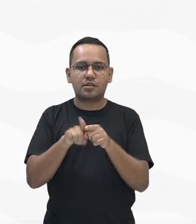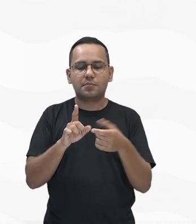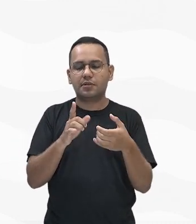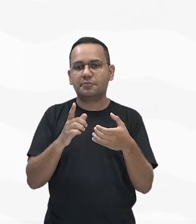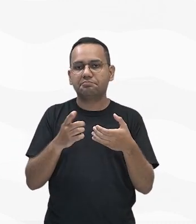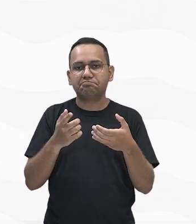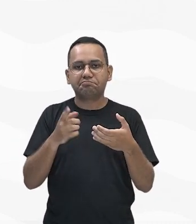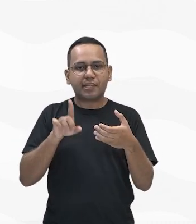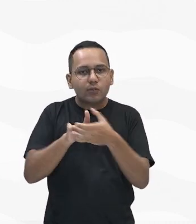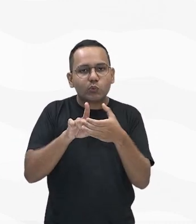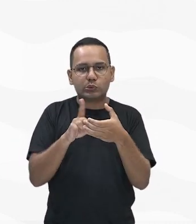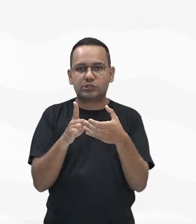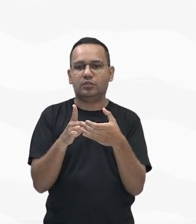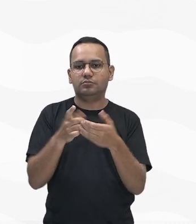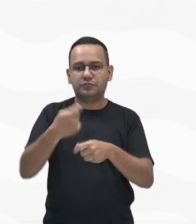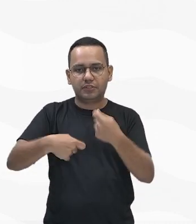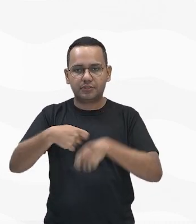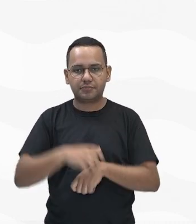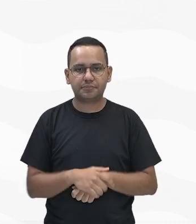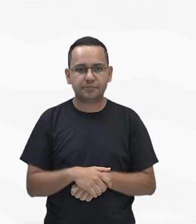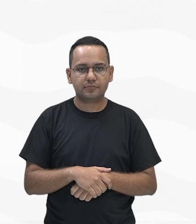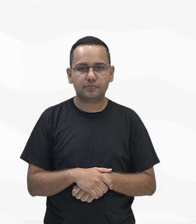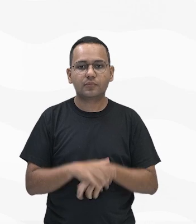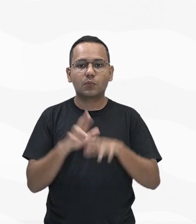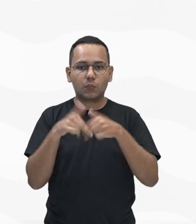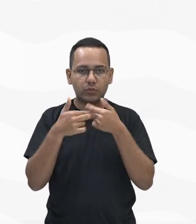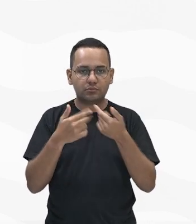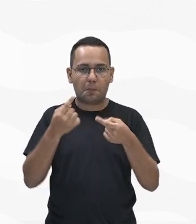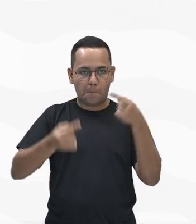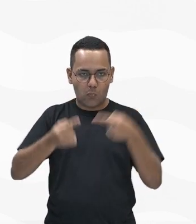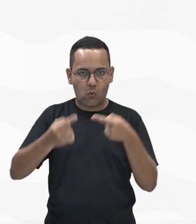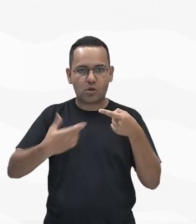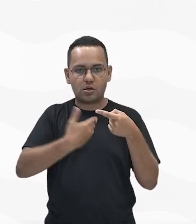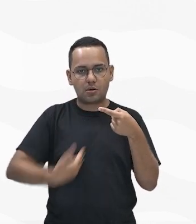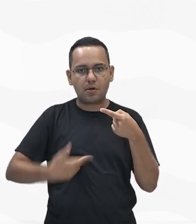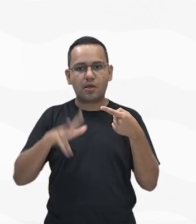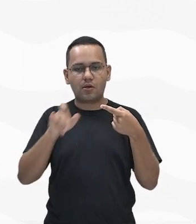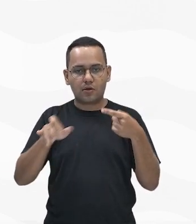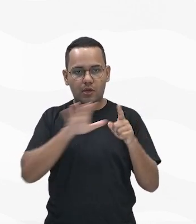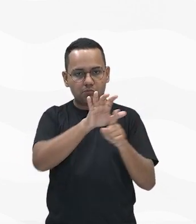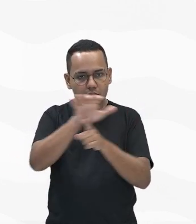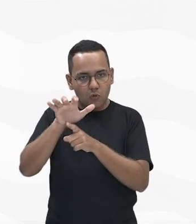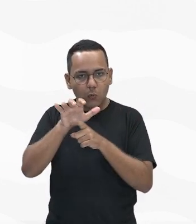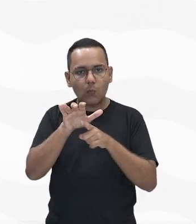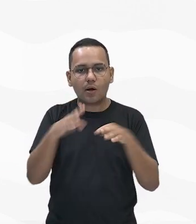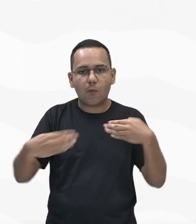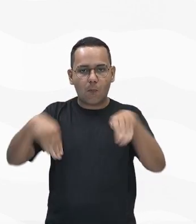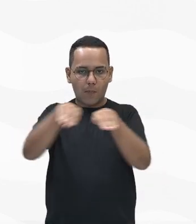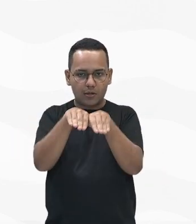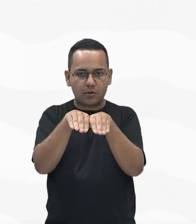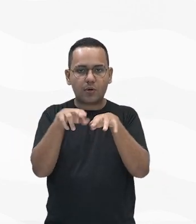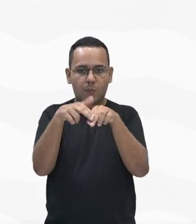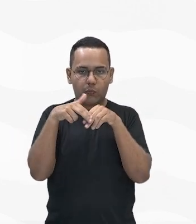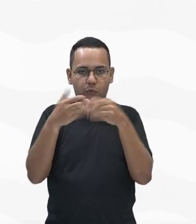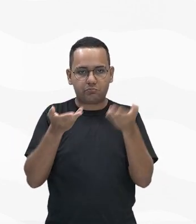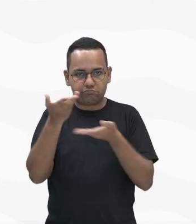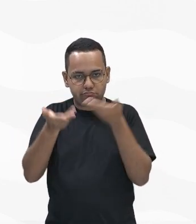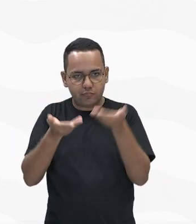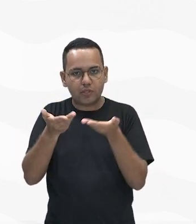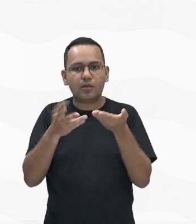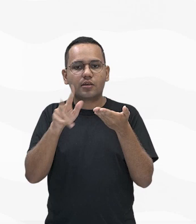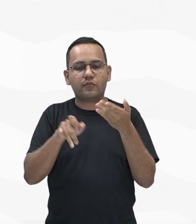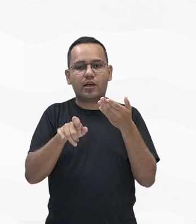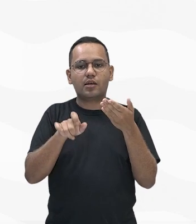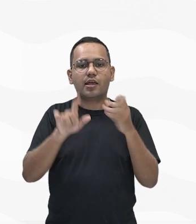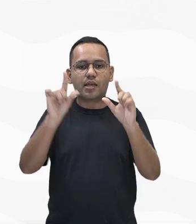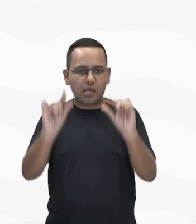a inclusão financeira e o acesso equitativo a serviços financeiros são essenciais para reduzir as disparidades nas taxas de